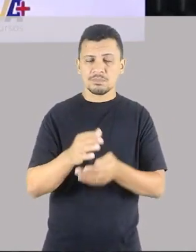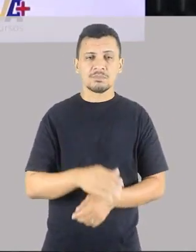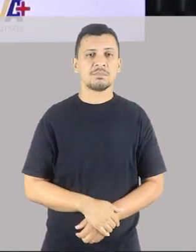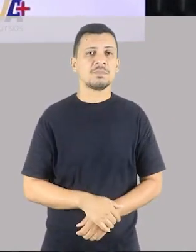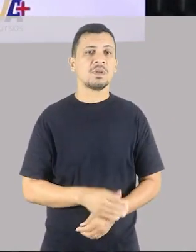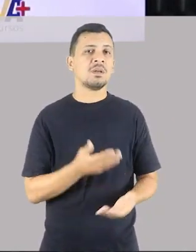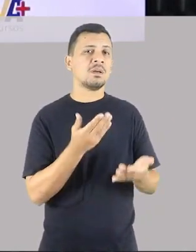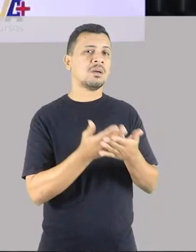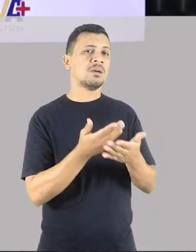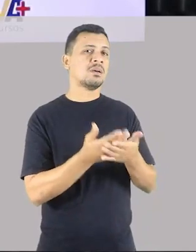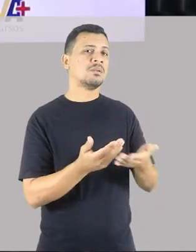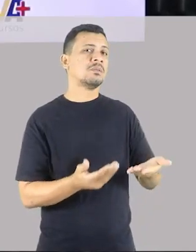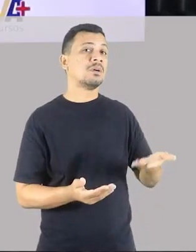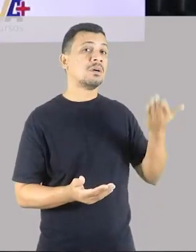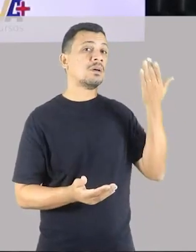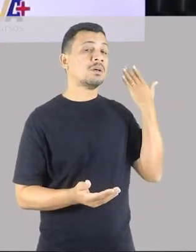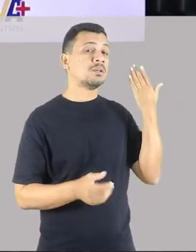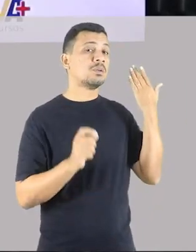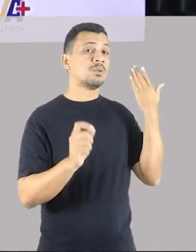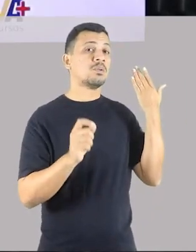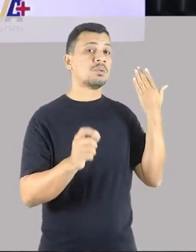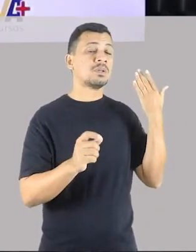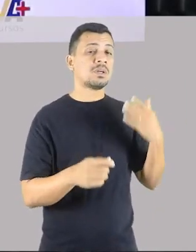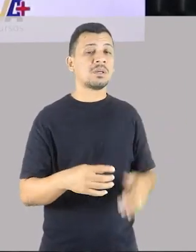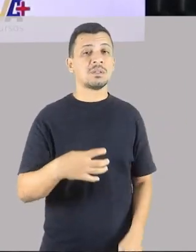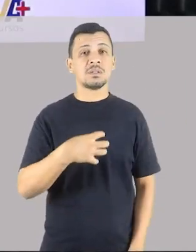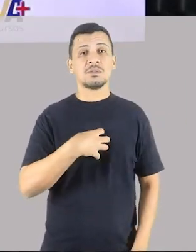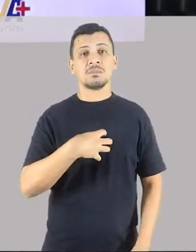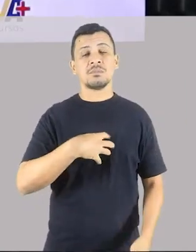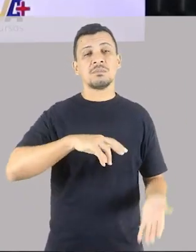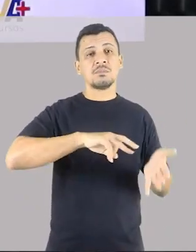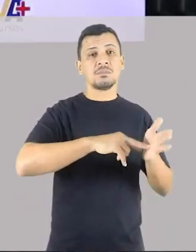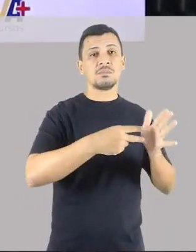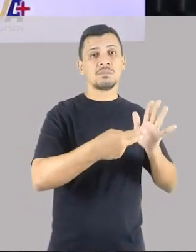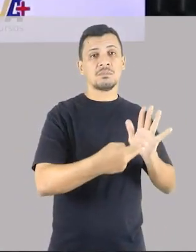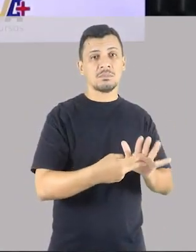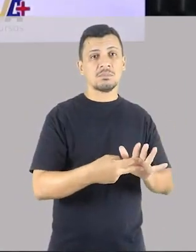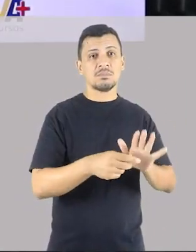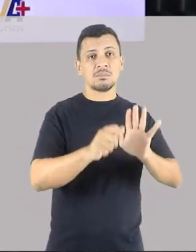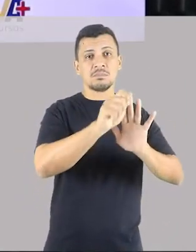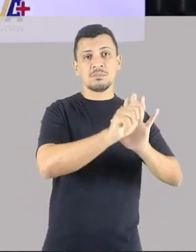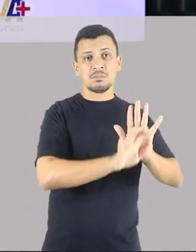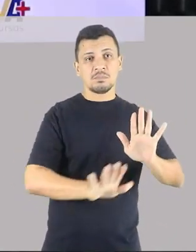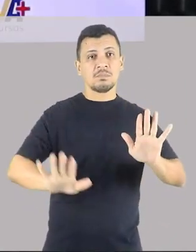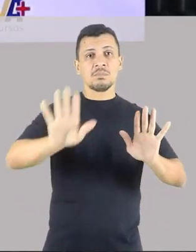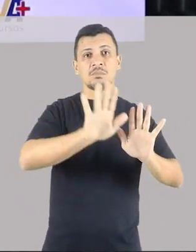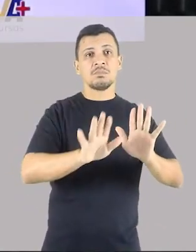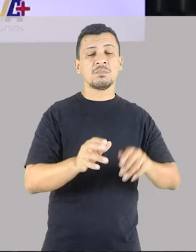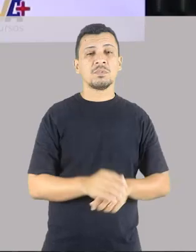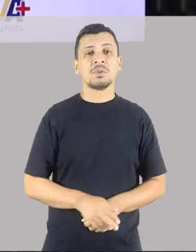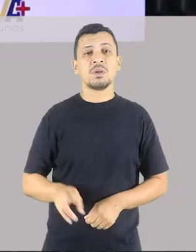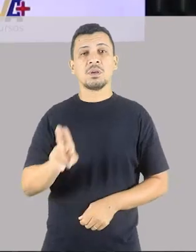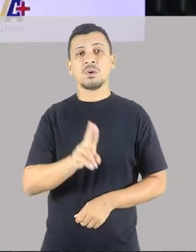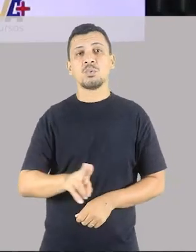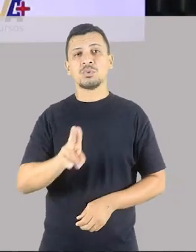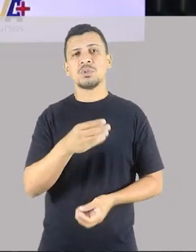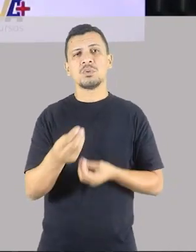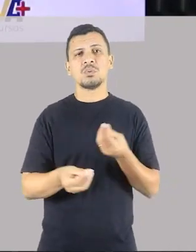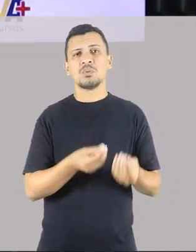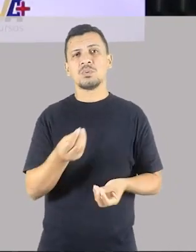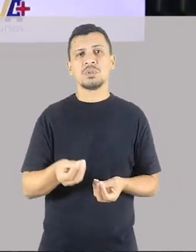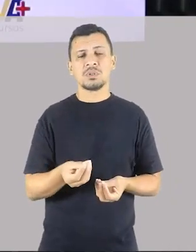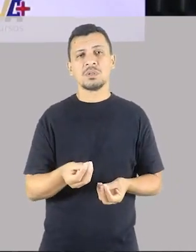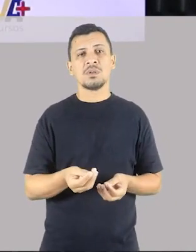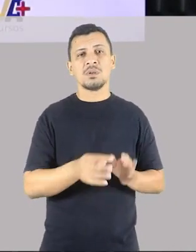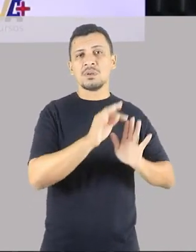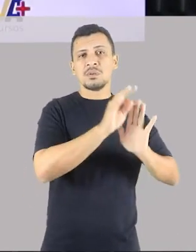na aula anterior sobre as figuras semânticas, que são recursos, são artifícios utilizados para dar mais